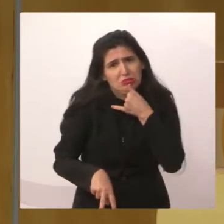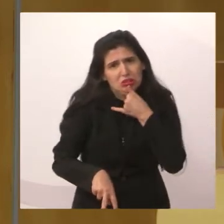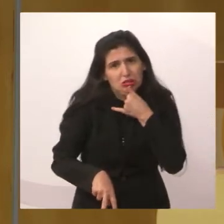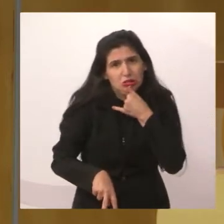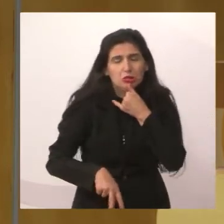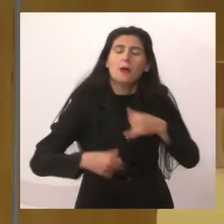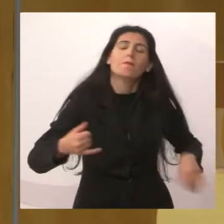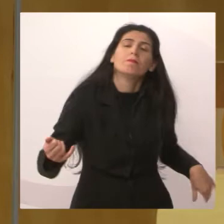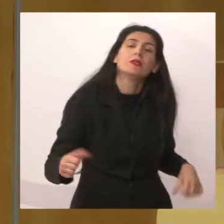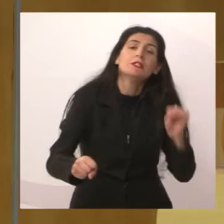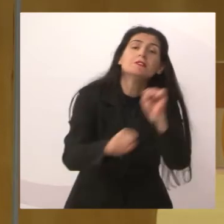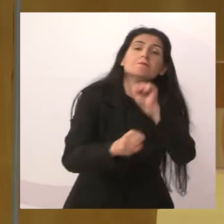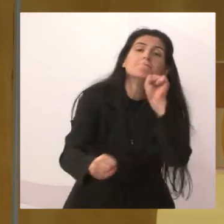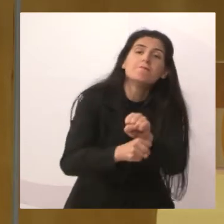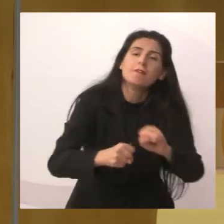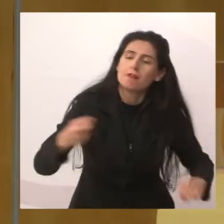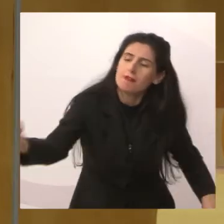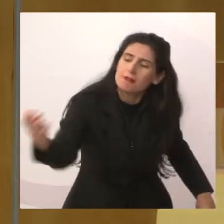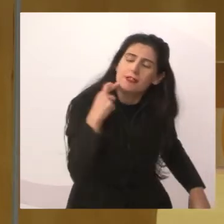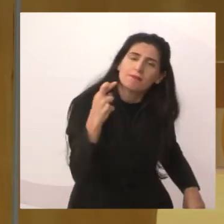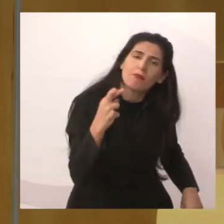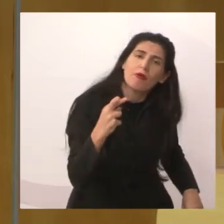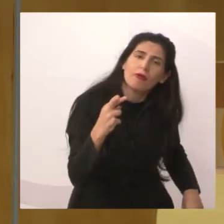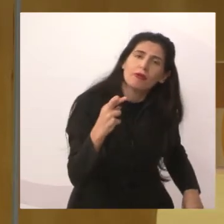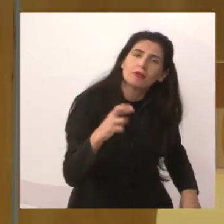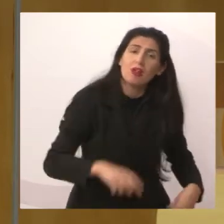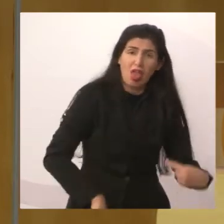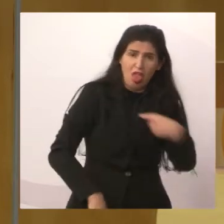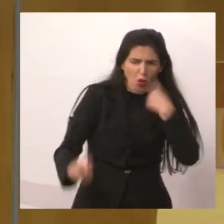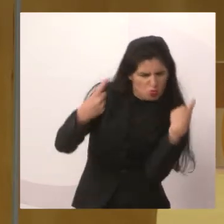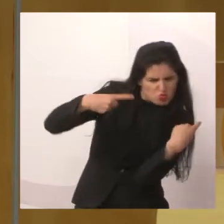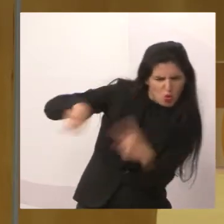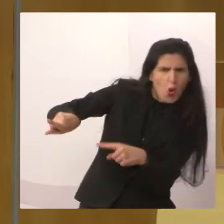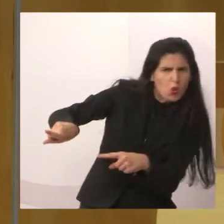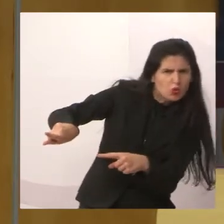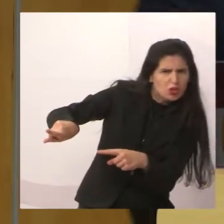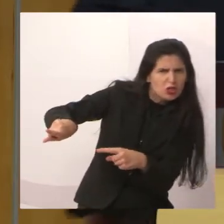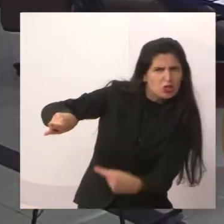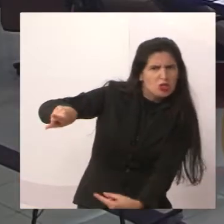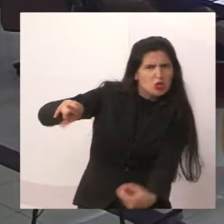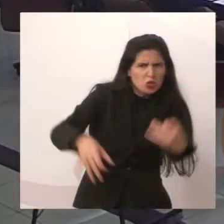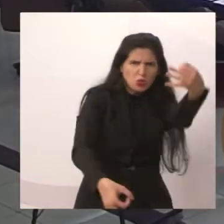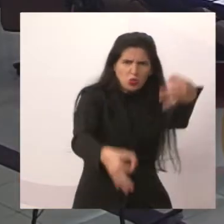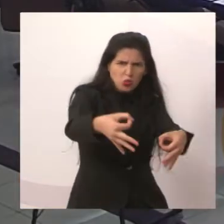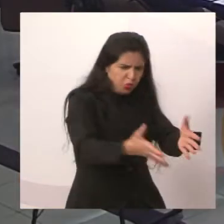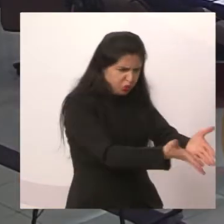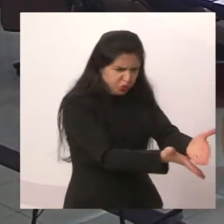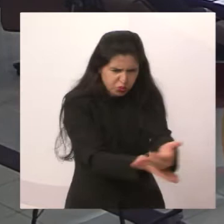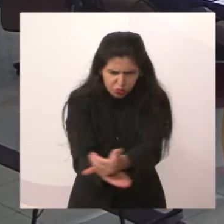Paulo. Por isso meu voto vai ser contra o parecer do Tribunal de Contas.